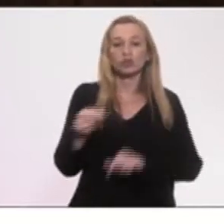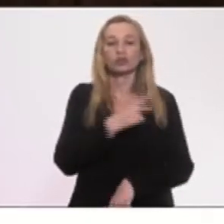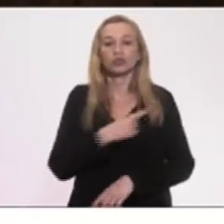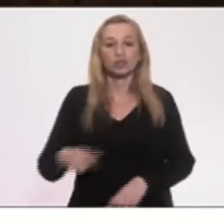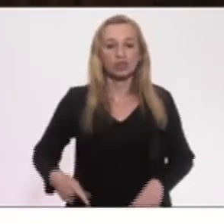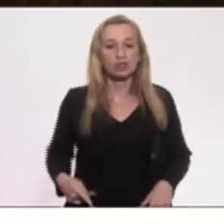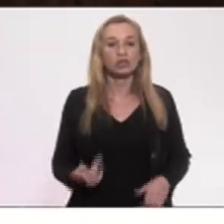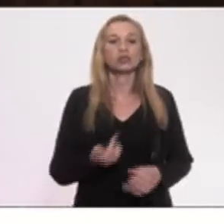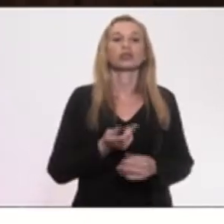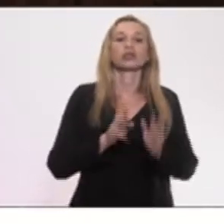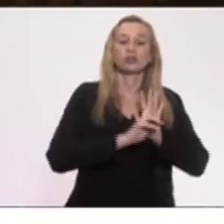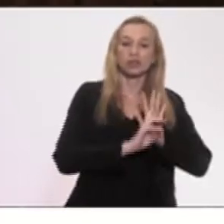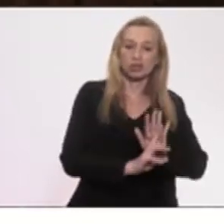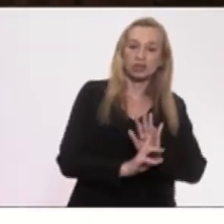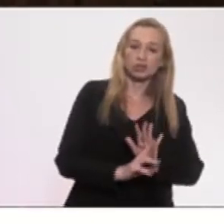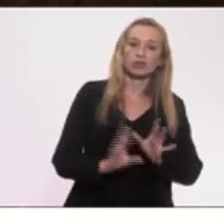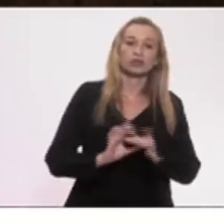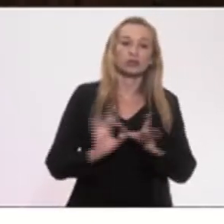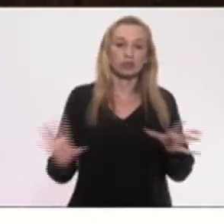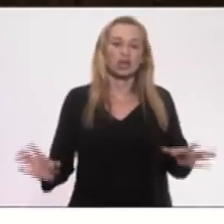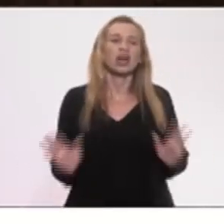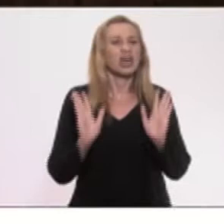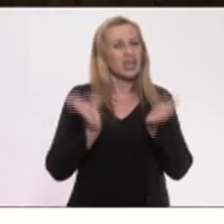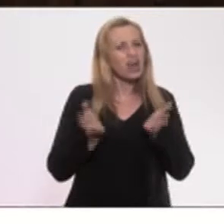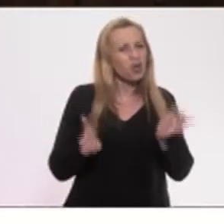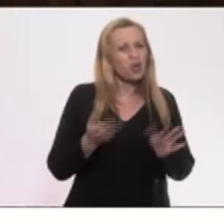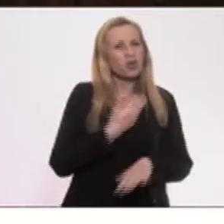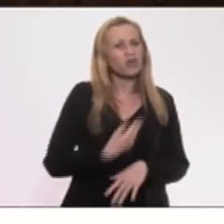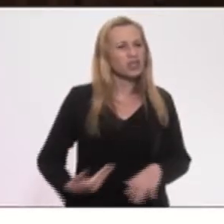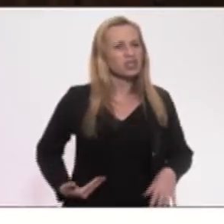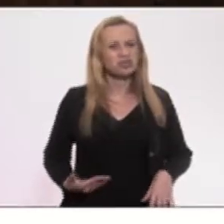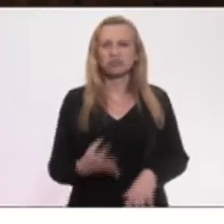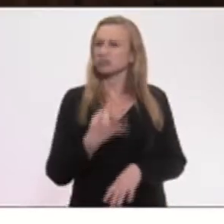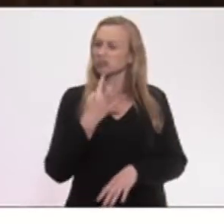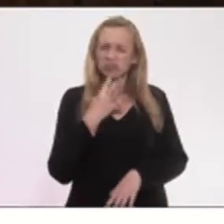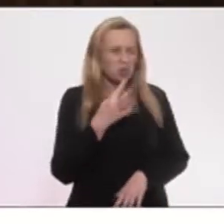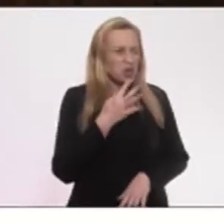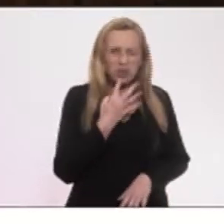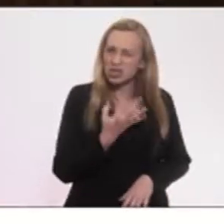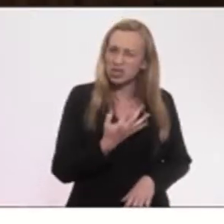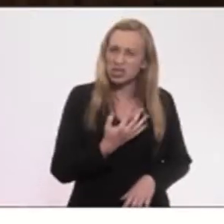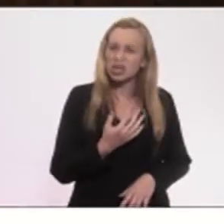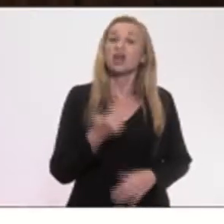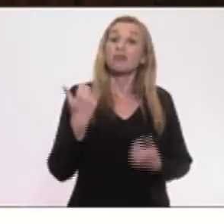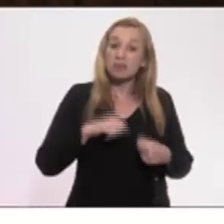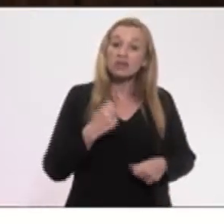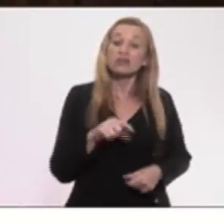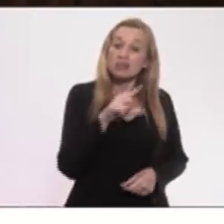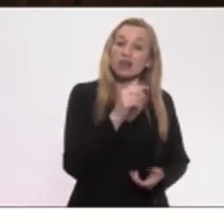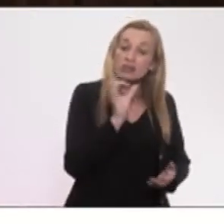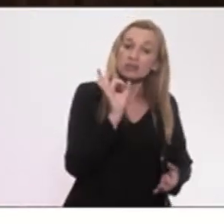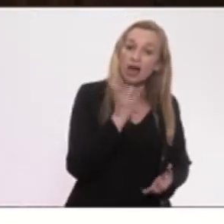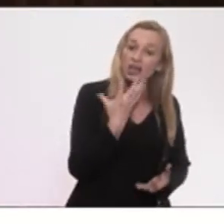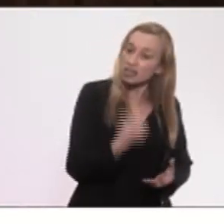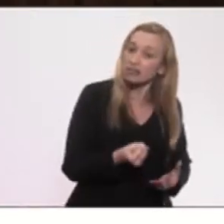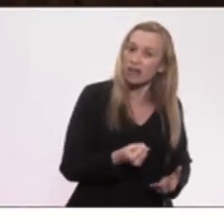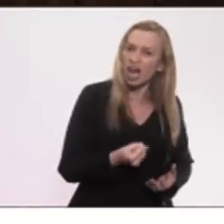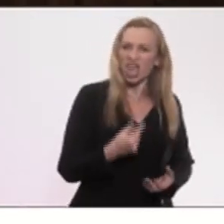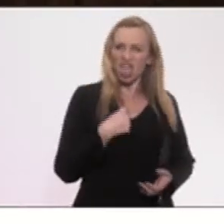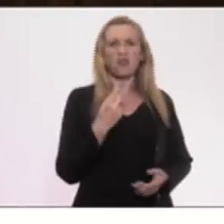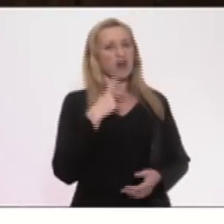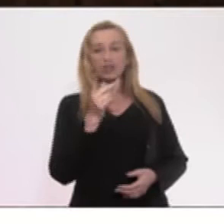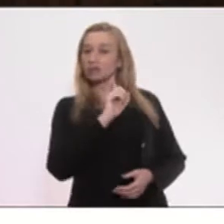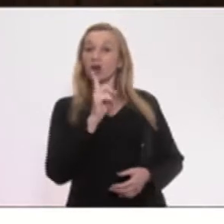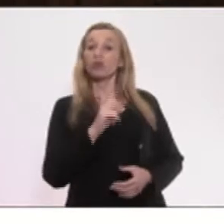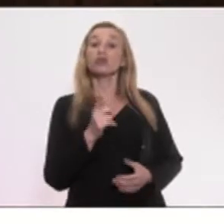elegeu os representantes do Conselho Deliberativo, e agora o governador não quer reconhecer, vai ter que reconhecer. Não é porque eu estou falando, não. Vai ter